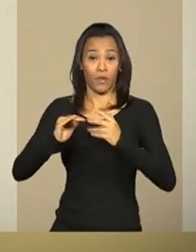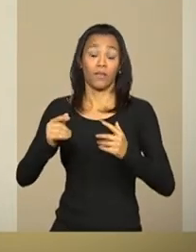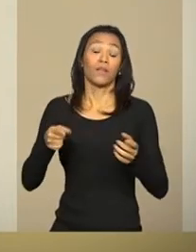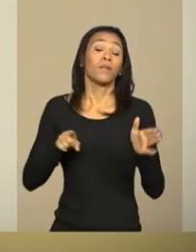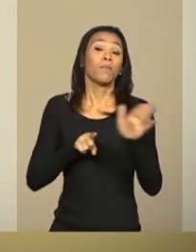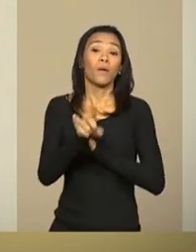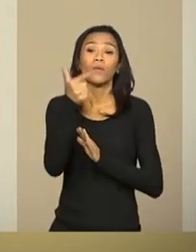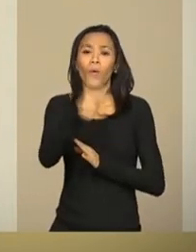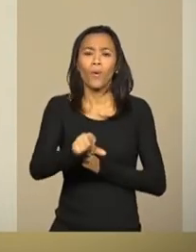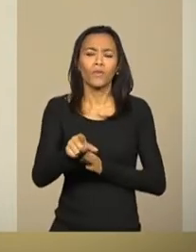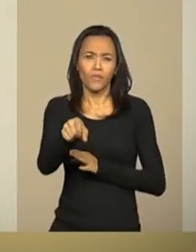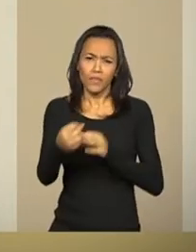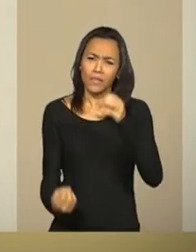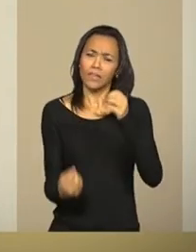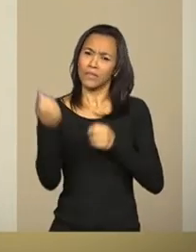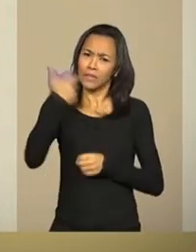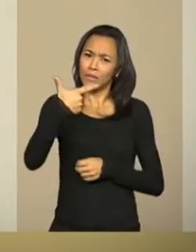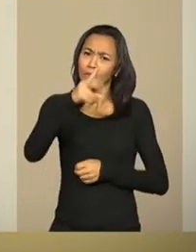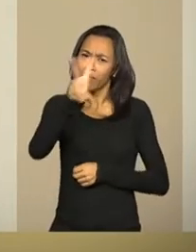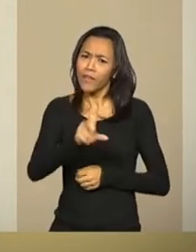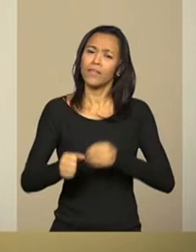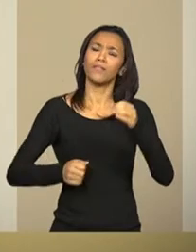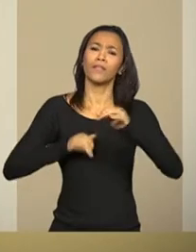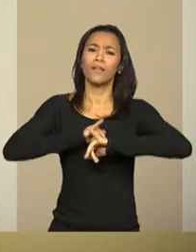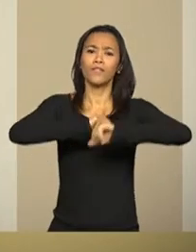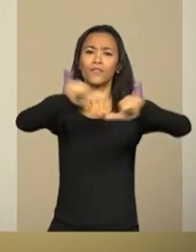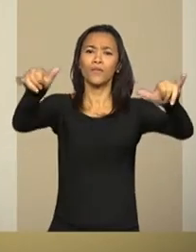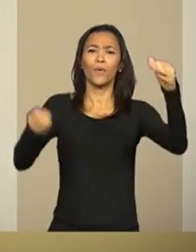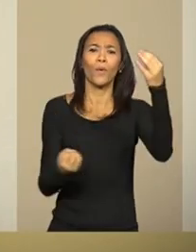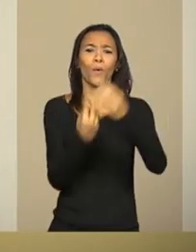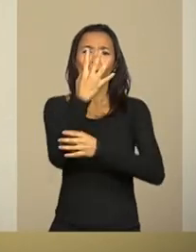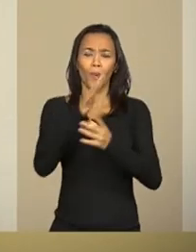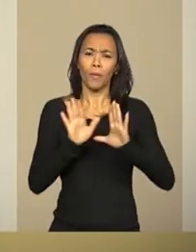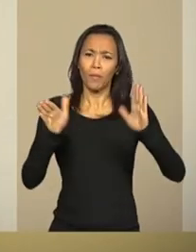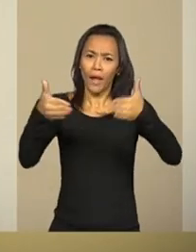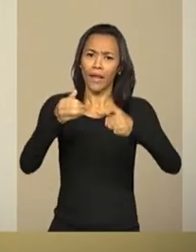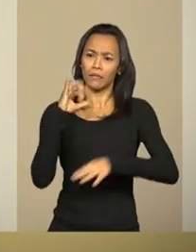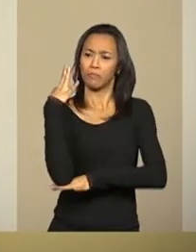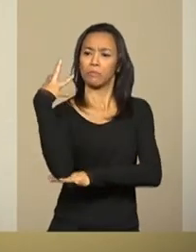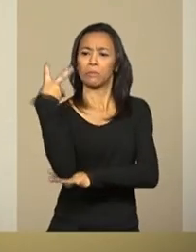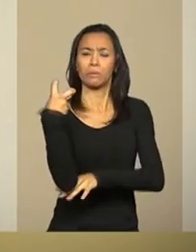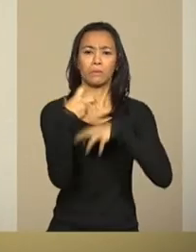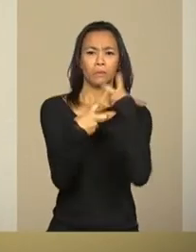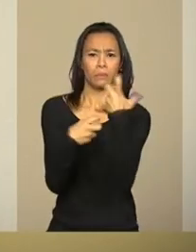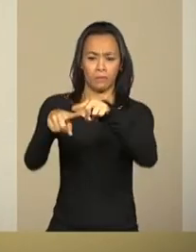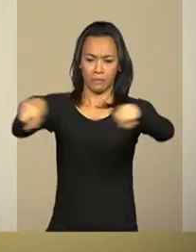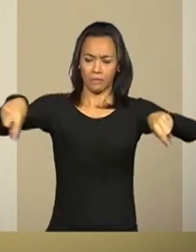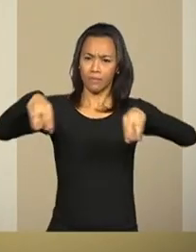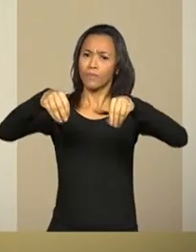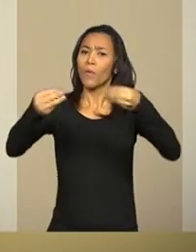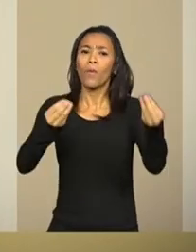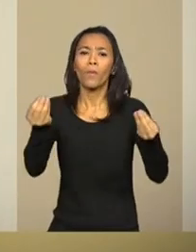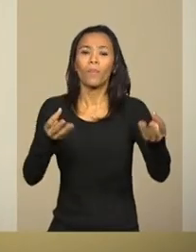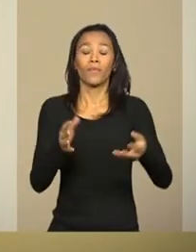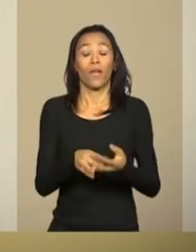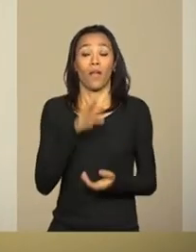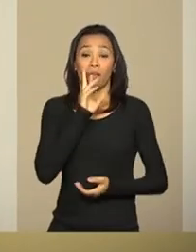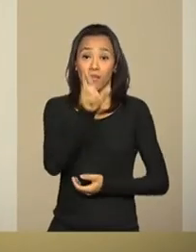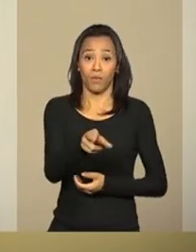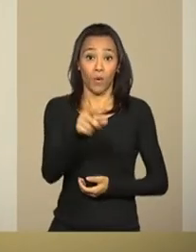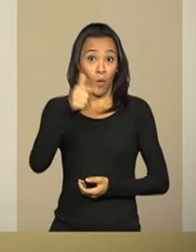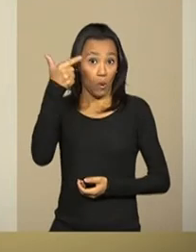vez a senhora lançou um plano safra específico para a região do semiárido. Fala pra gente sobre isso, presidenta. Olha, Luciano, um dos